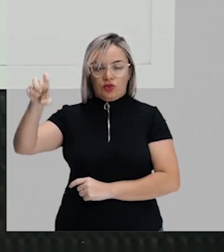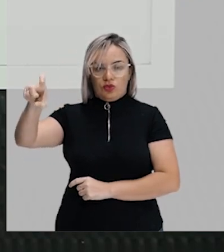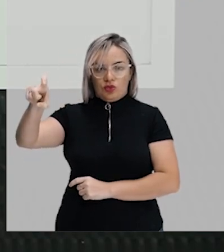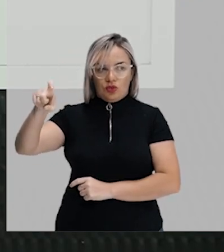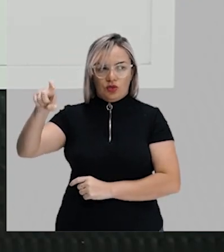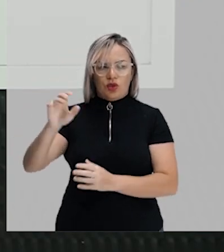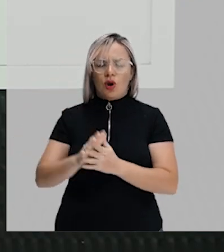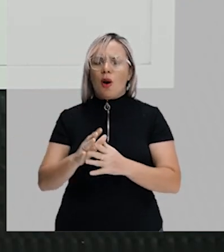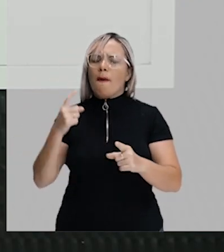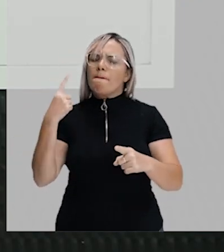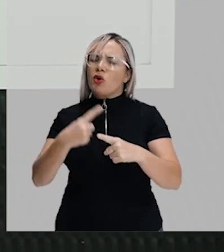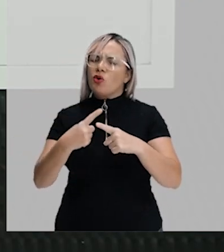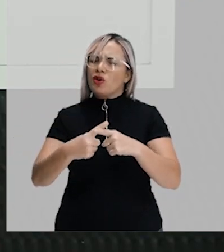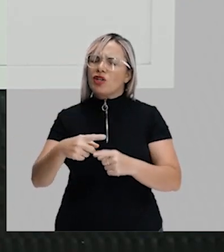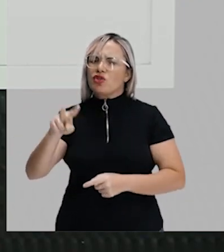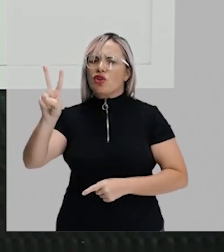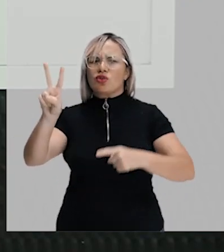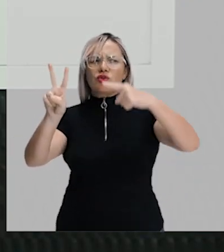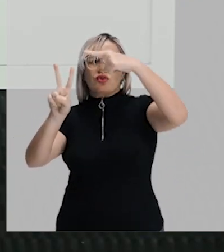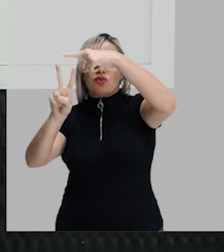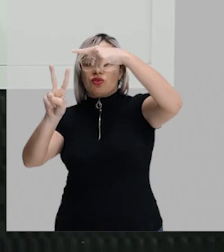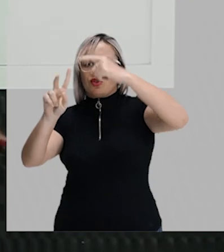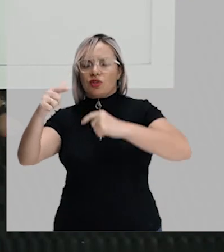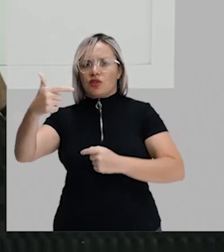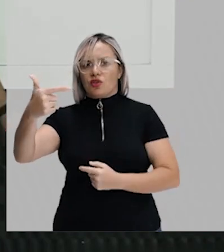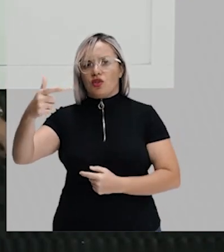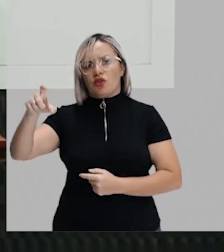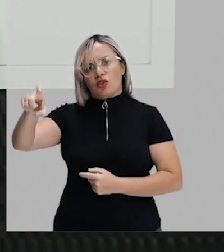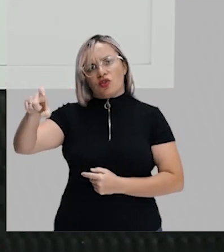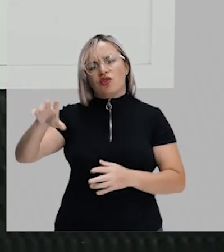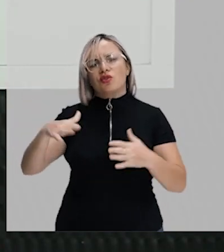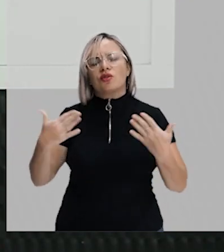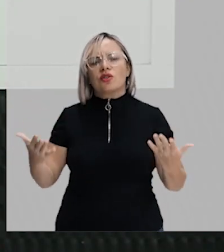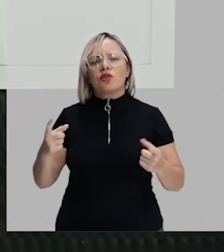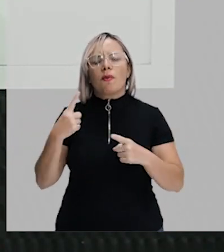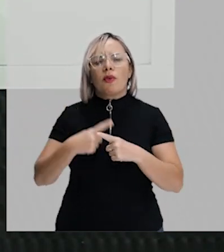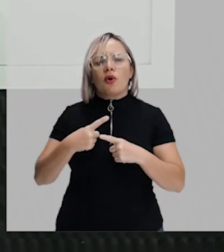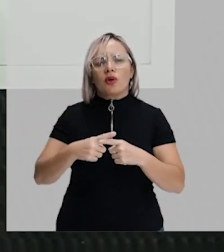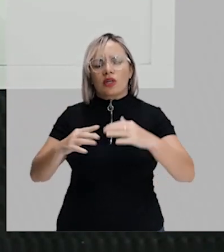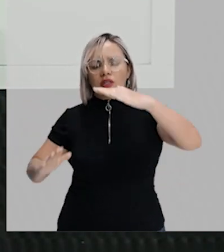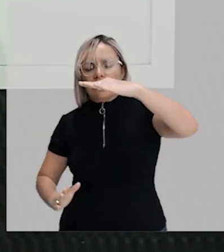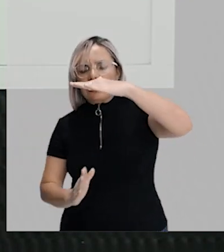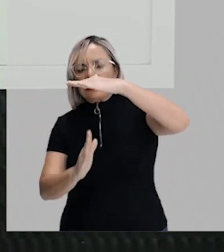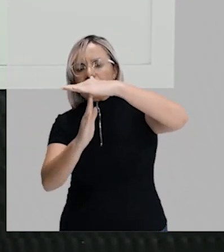que só do Vx? Porque na altura máxima, não é?